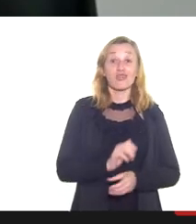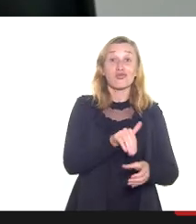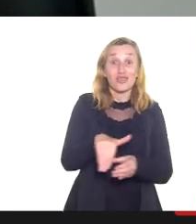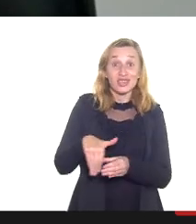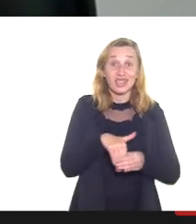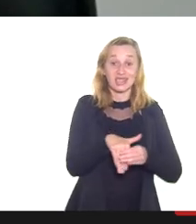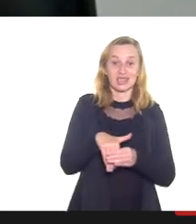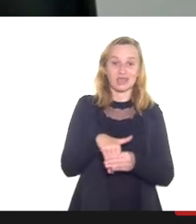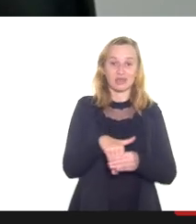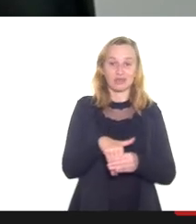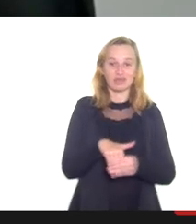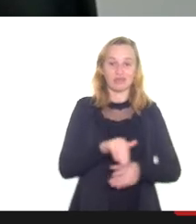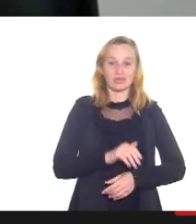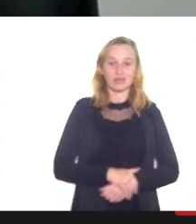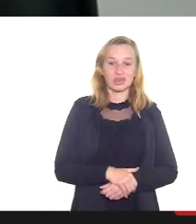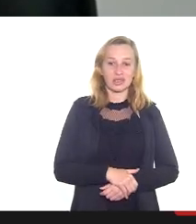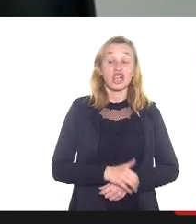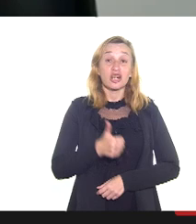votação